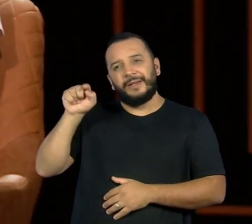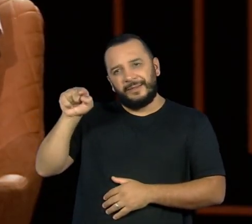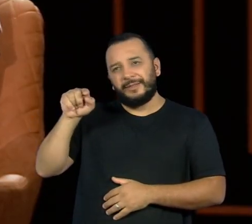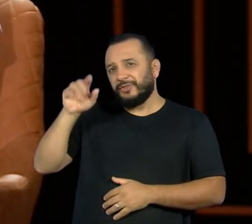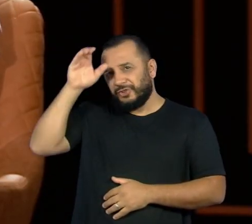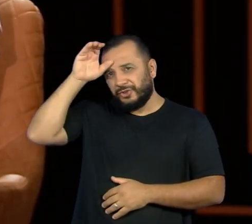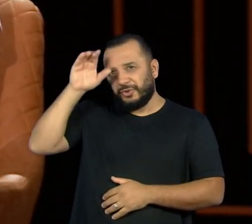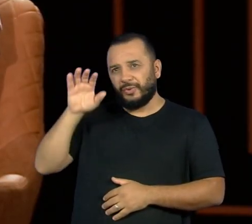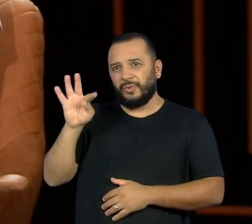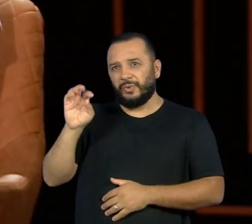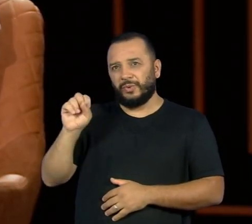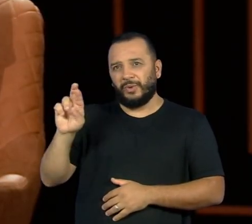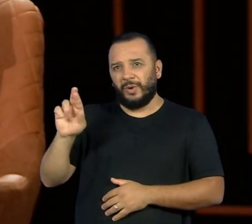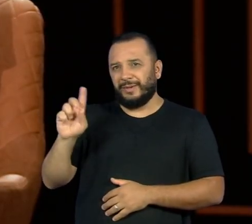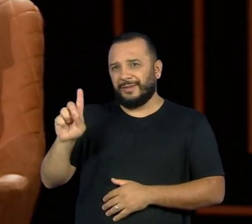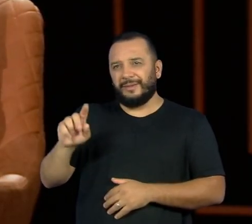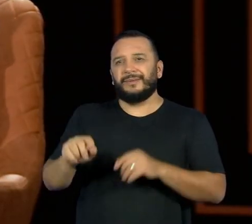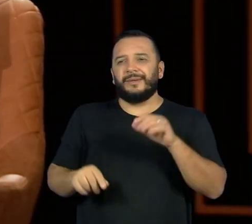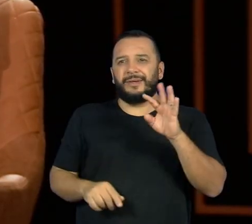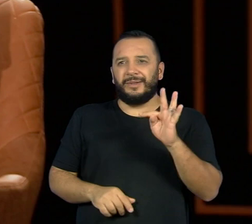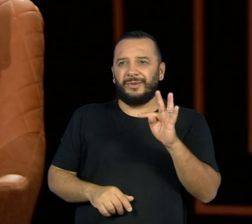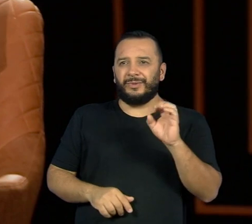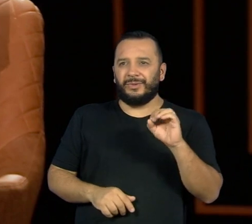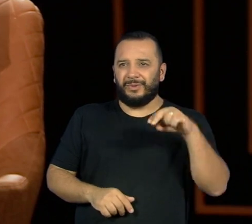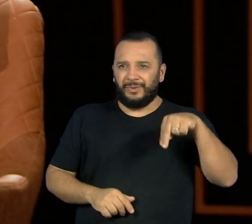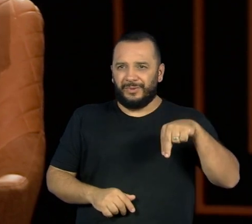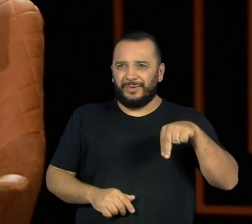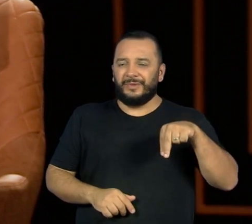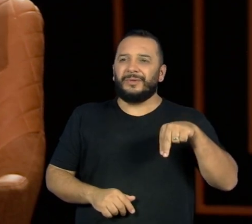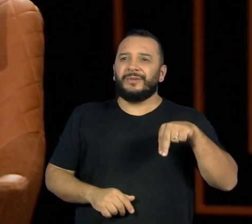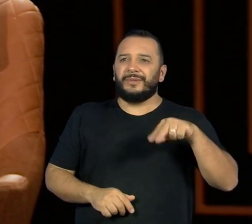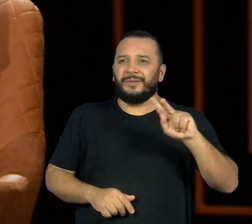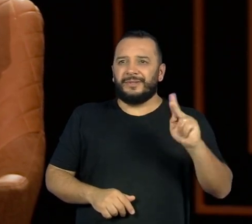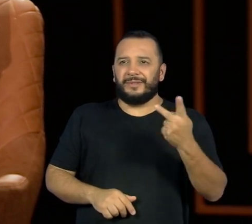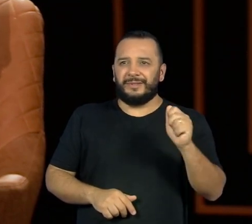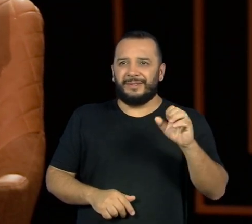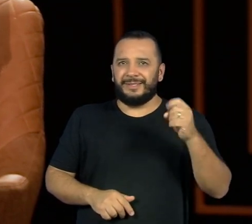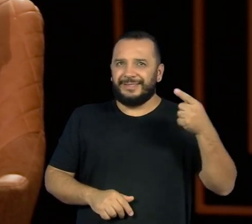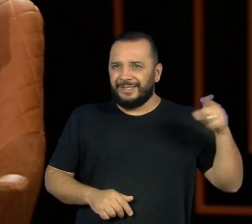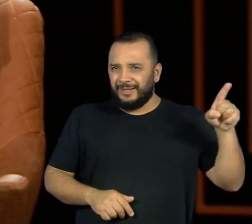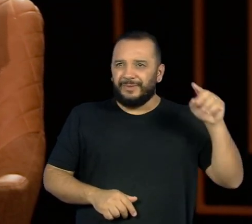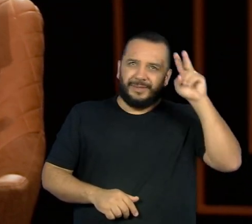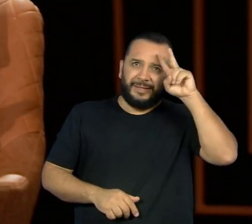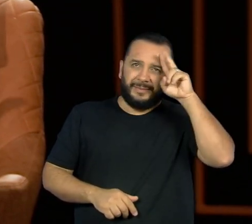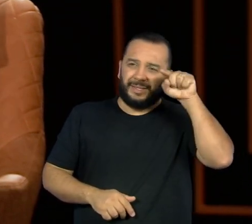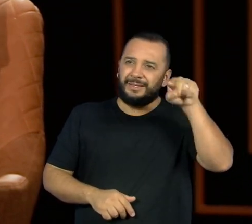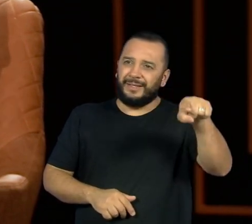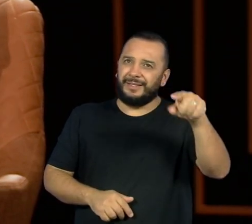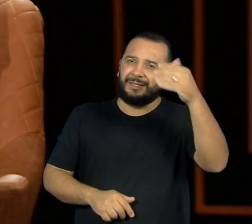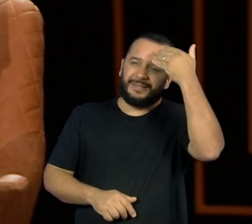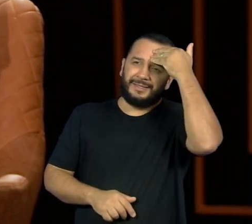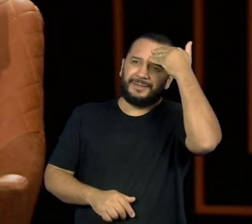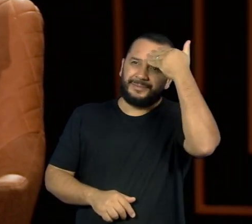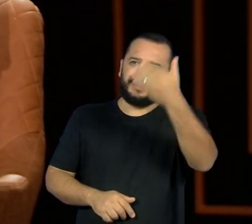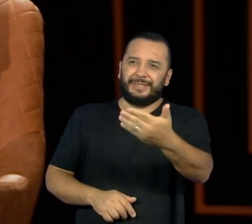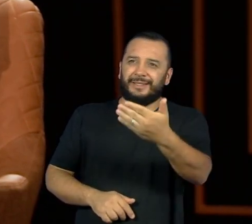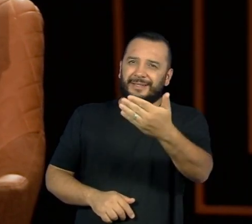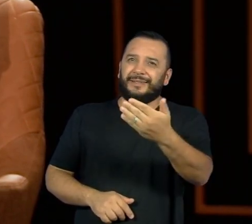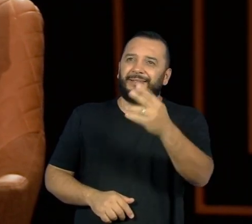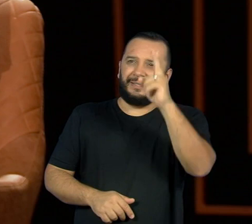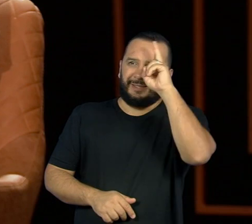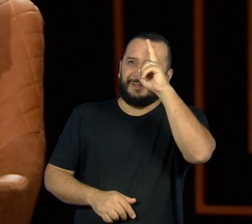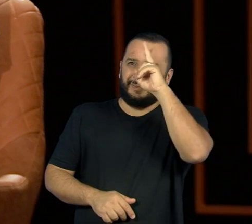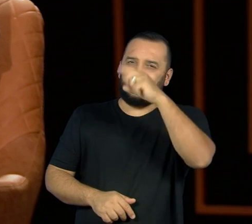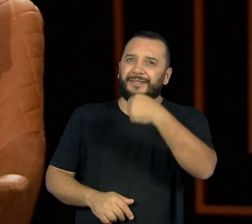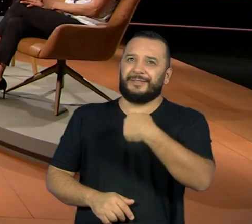Tonhão. Não sei, essa coisa de sincronicidade, né, a tal. Obrigada por essa lembrança